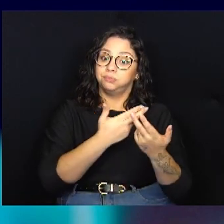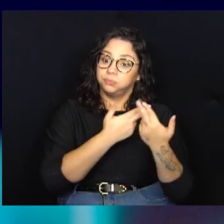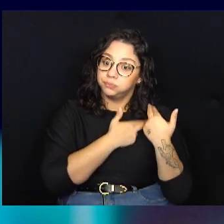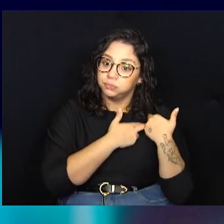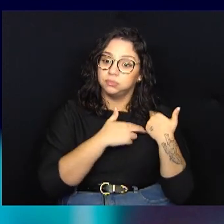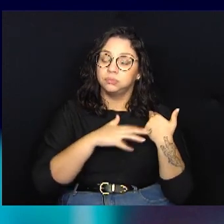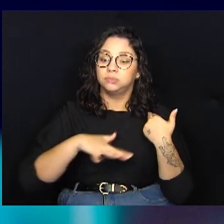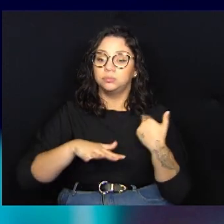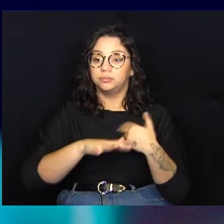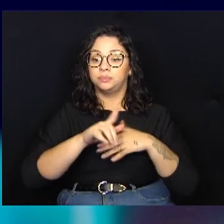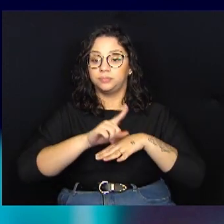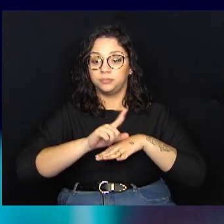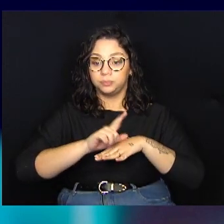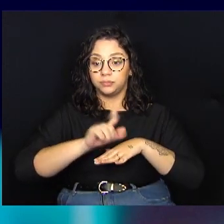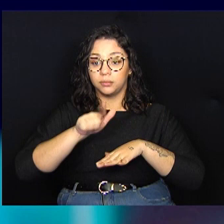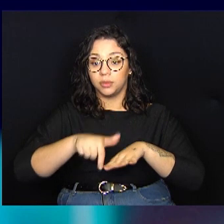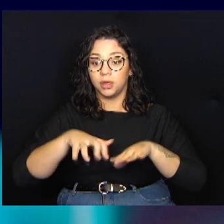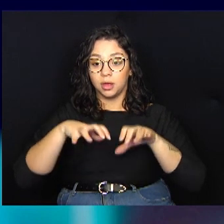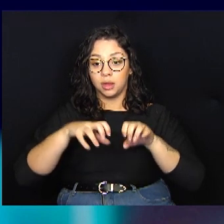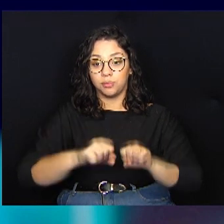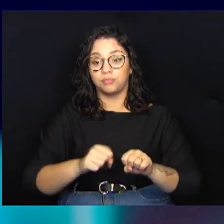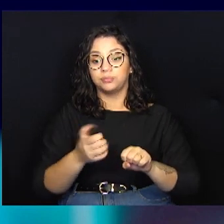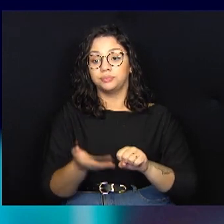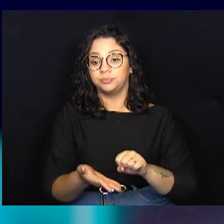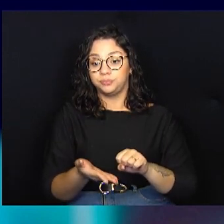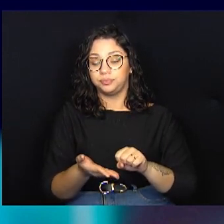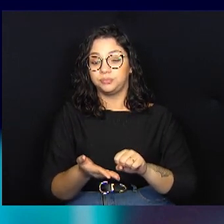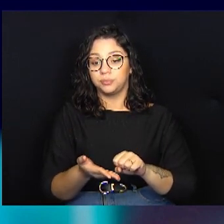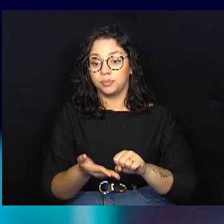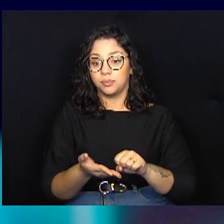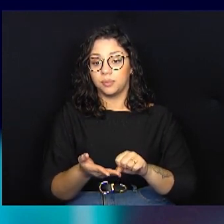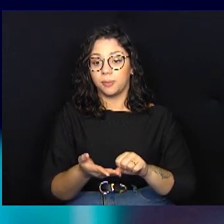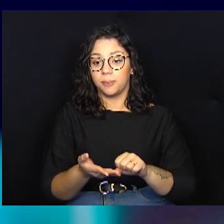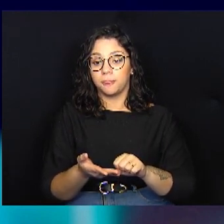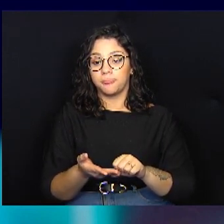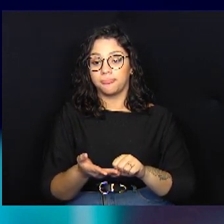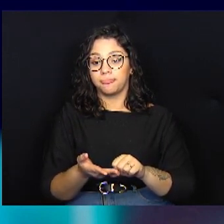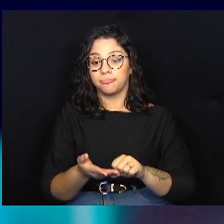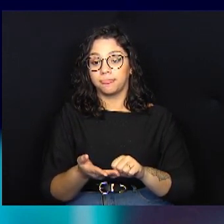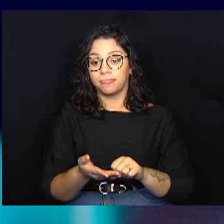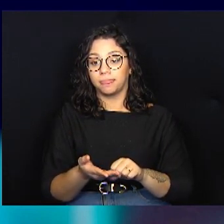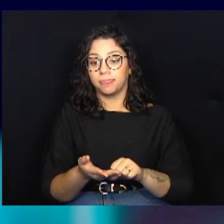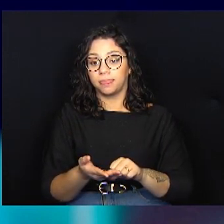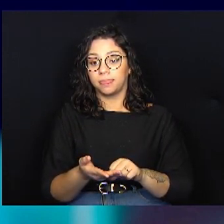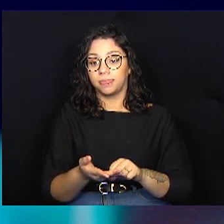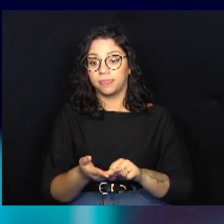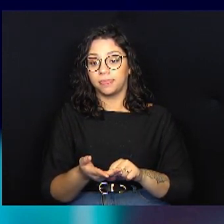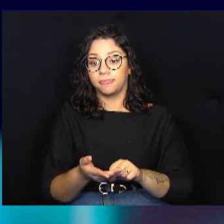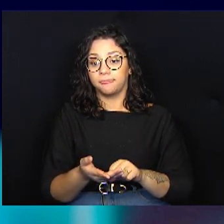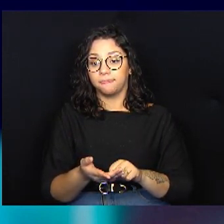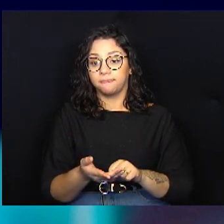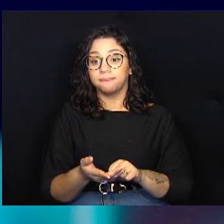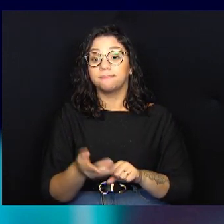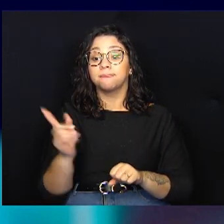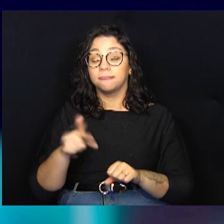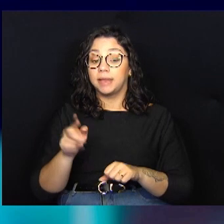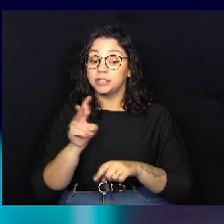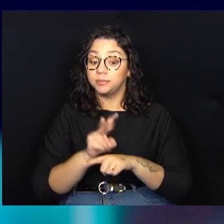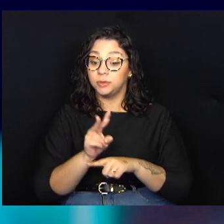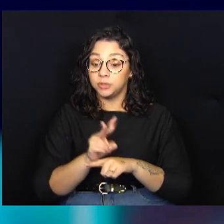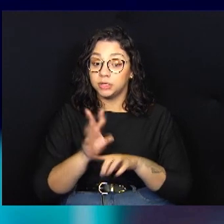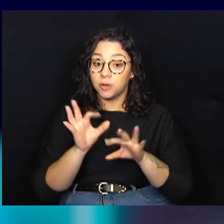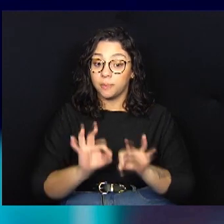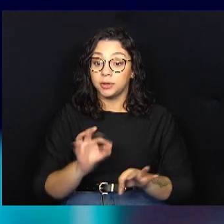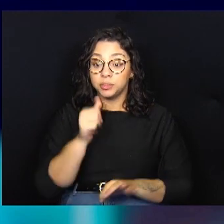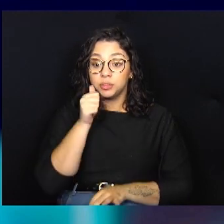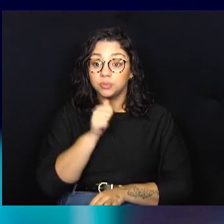estabelecimentos de assumir essa posição de de proteção mesmo das mulheres